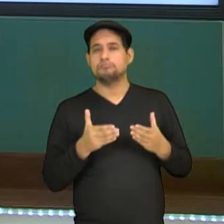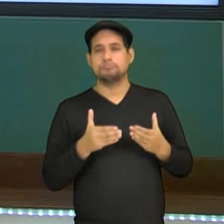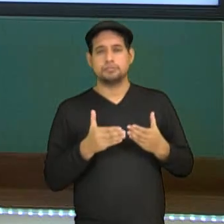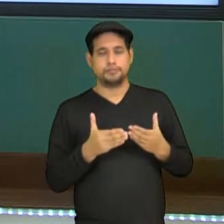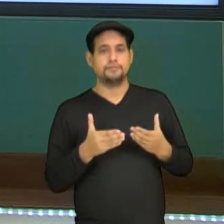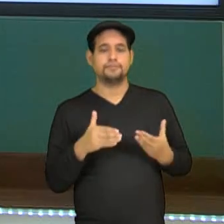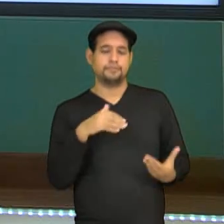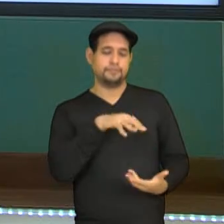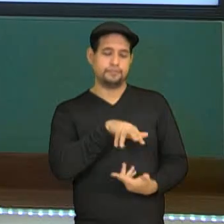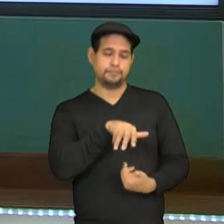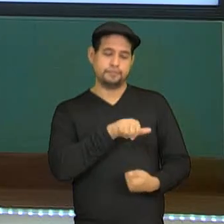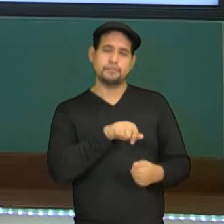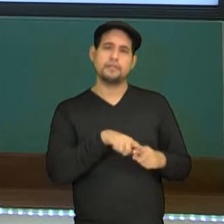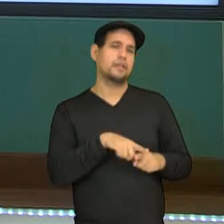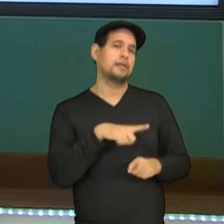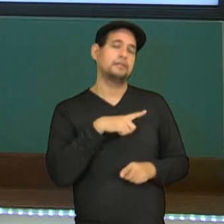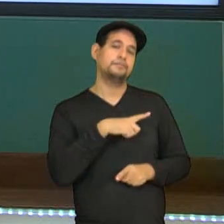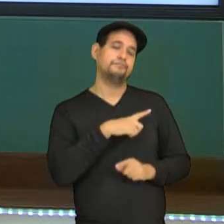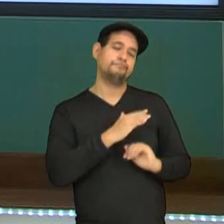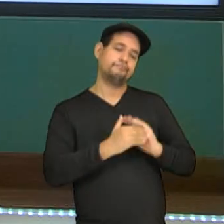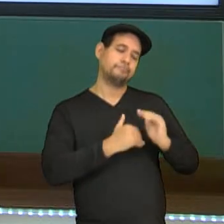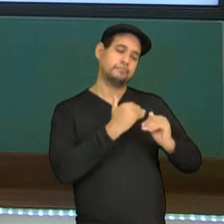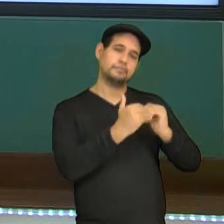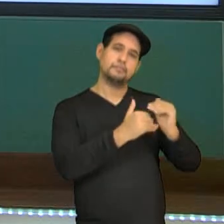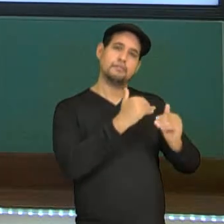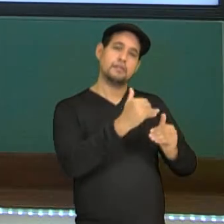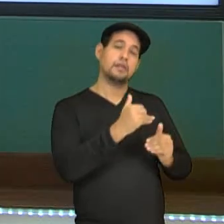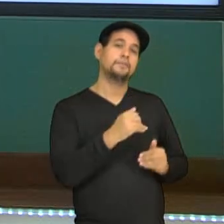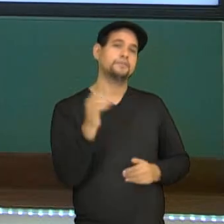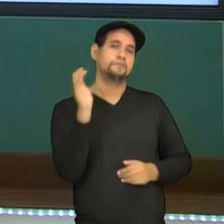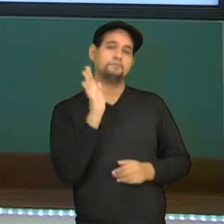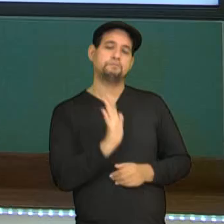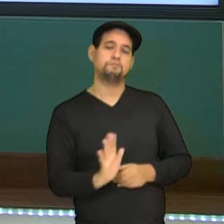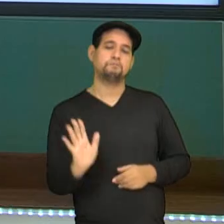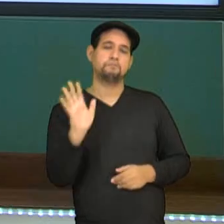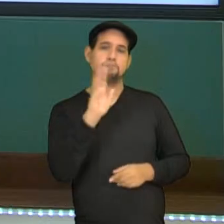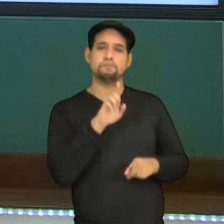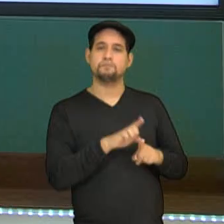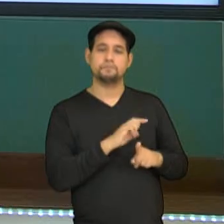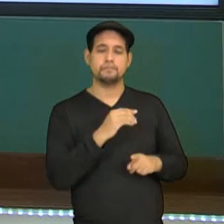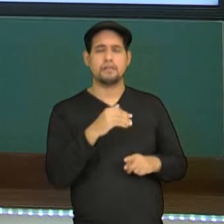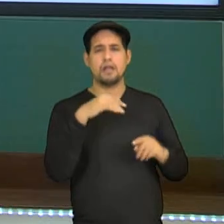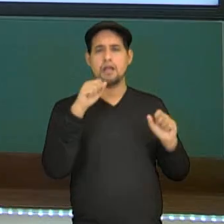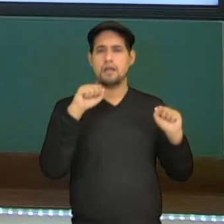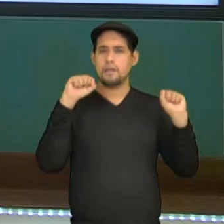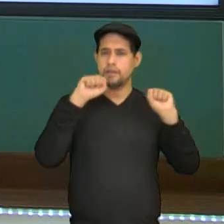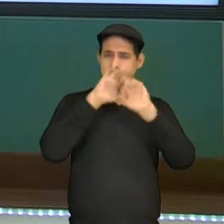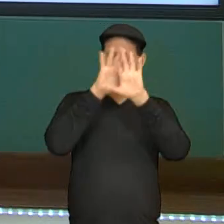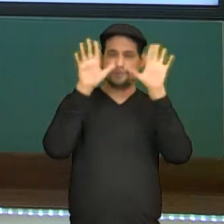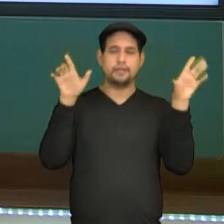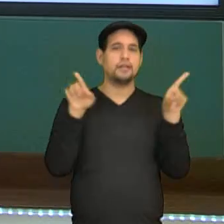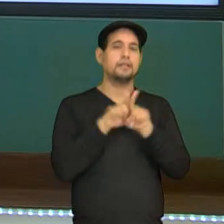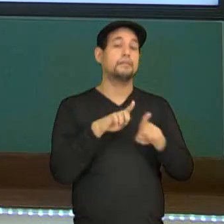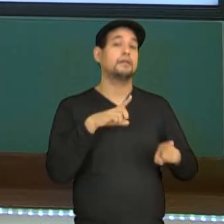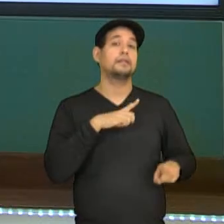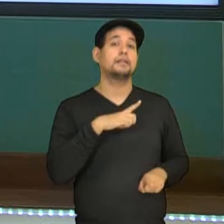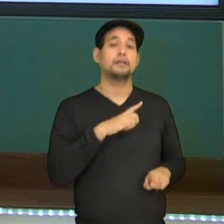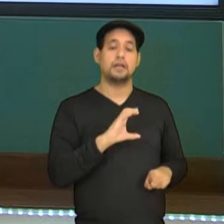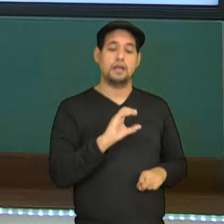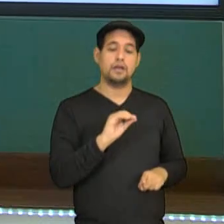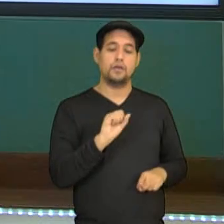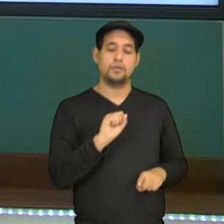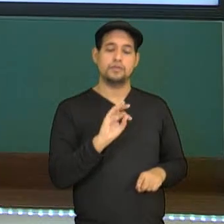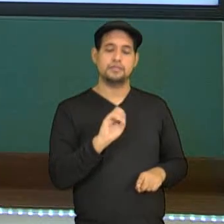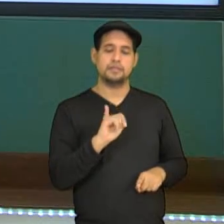do planeta e que se estende além do território nacional. Além da planície amazônica, também vamos ter a planície